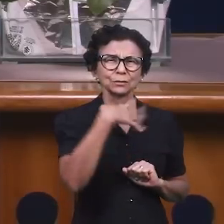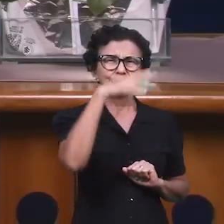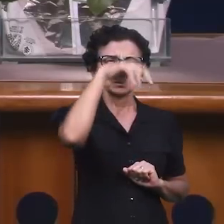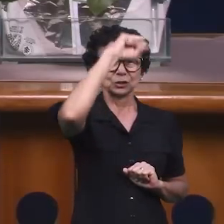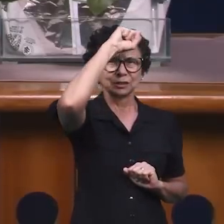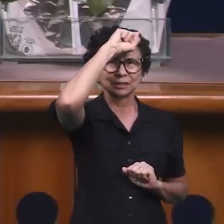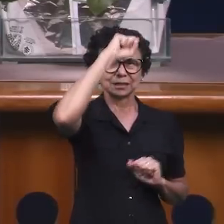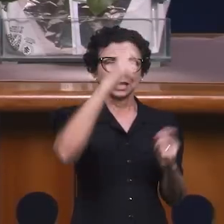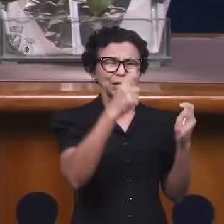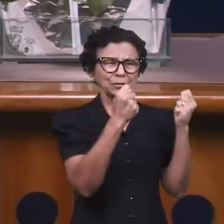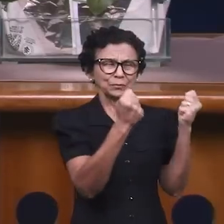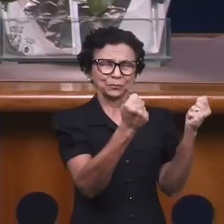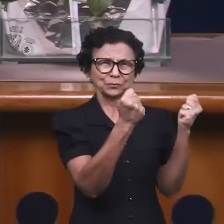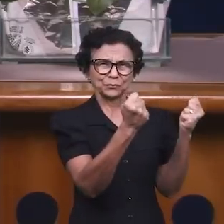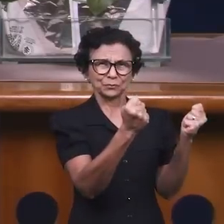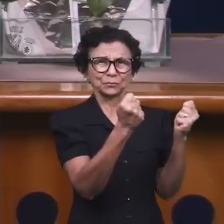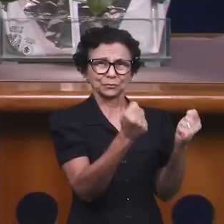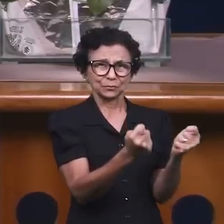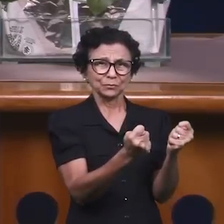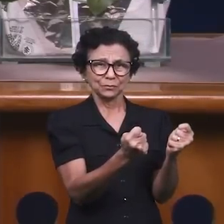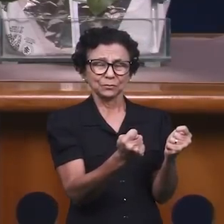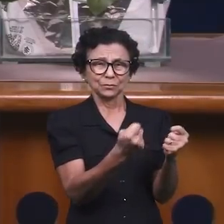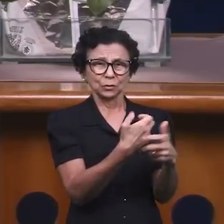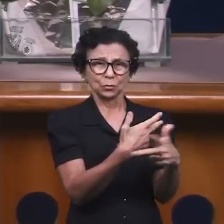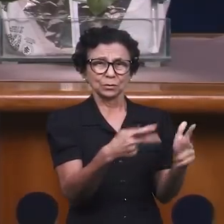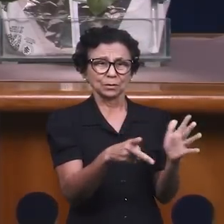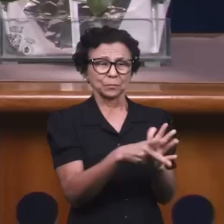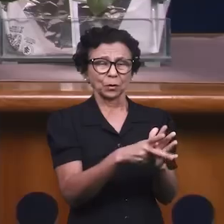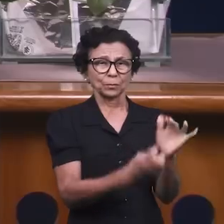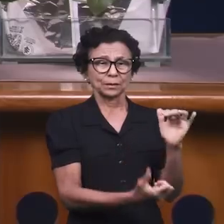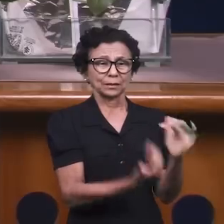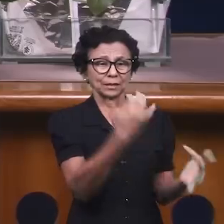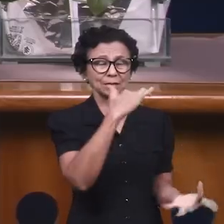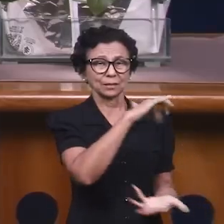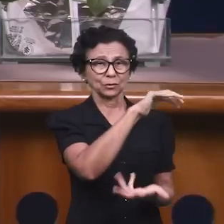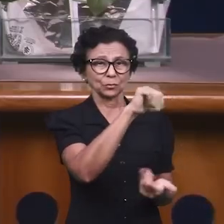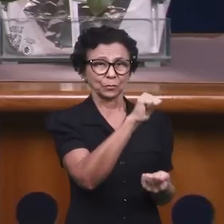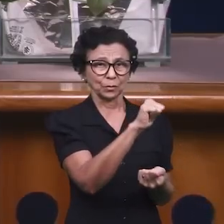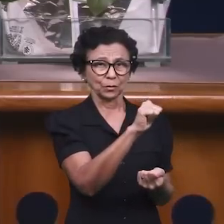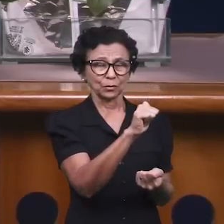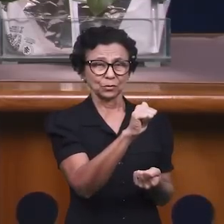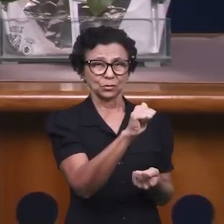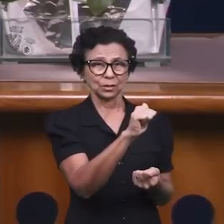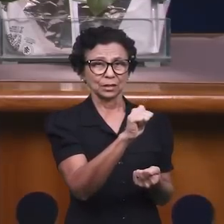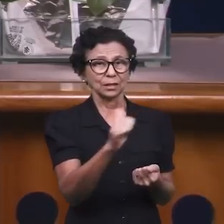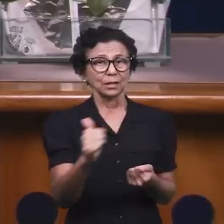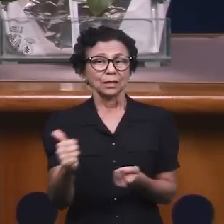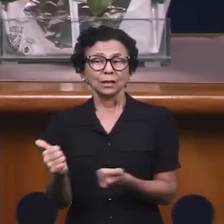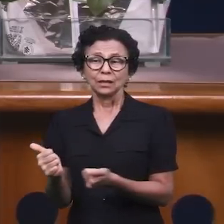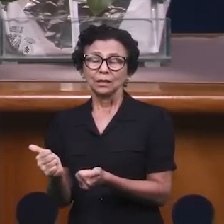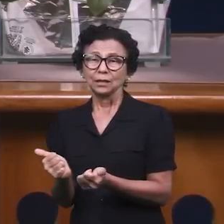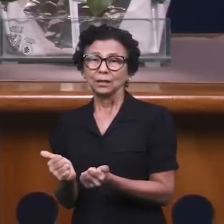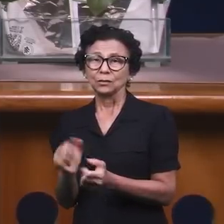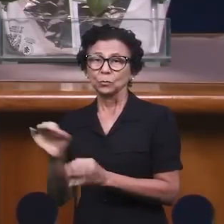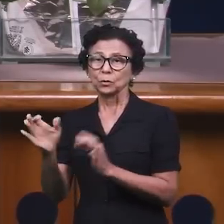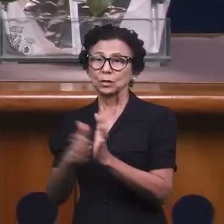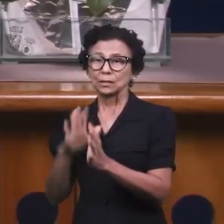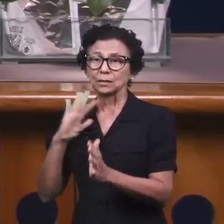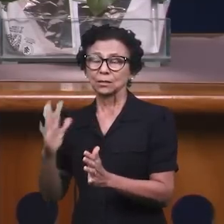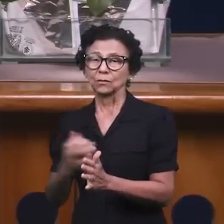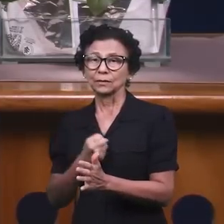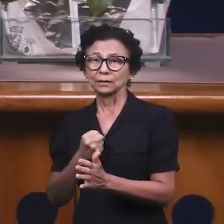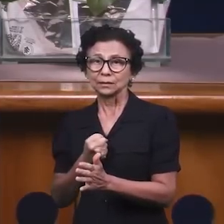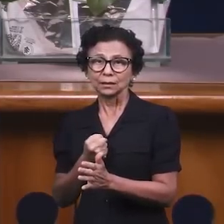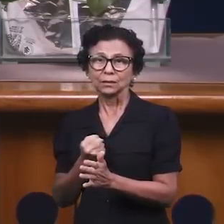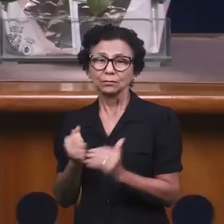da obra criadora, nós podemos dizer isso aqui, e sai do projeto de redenção, então o culto já não é mais